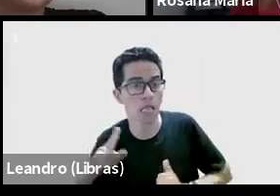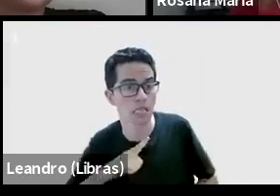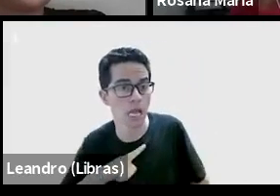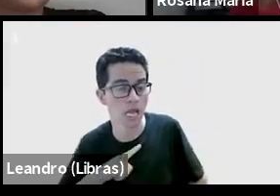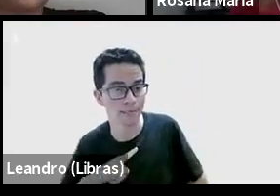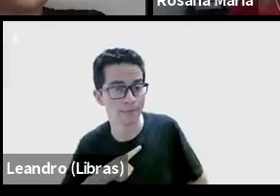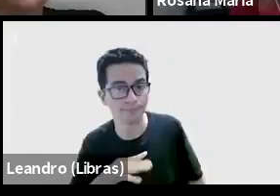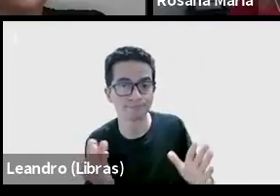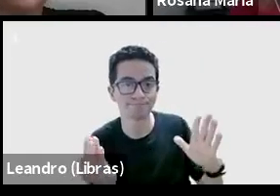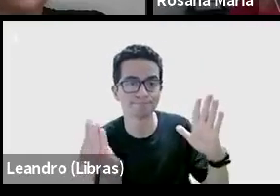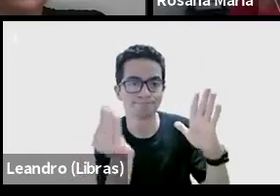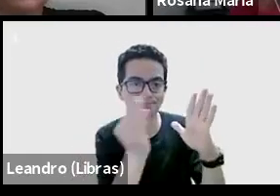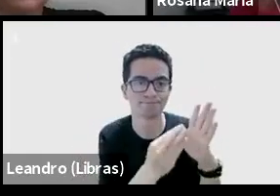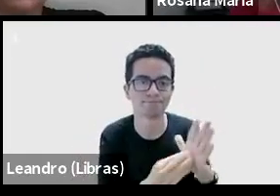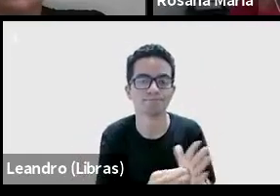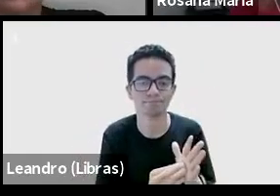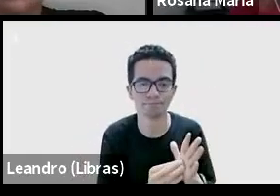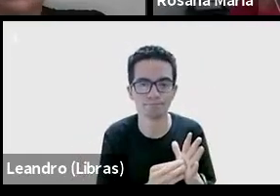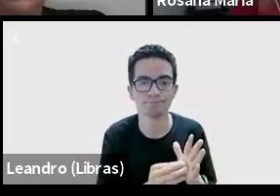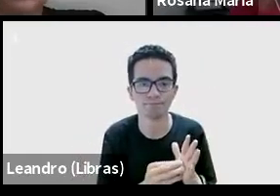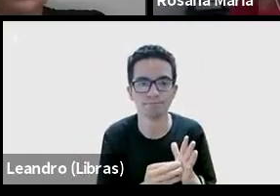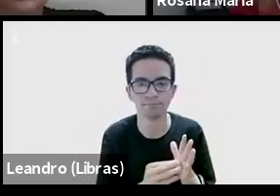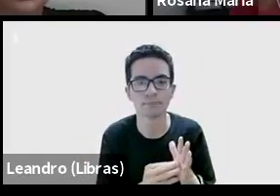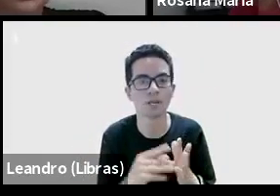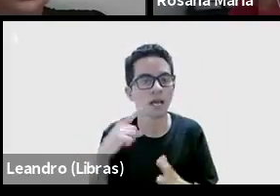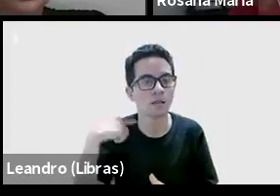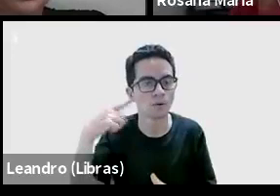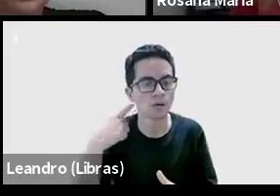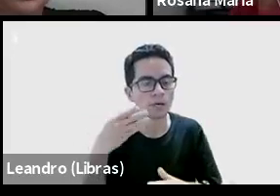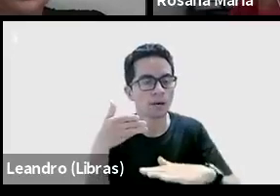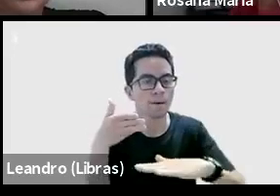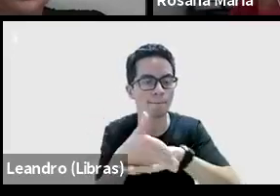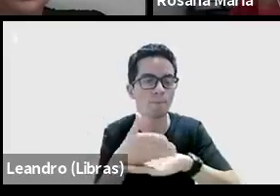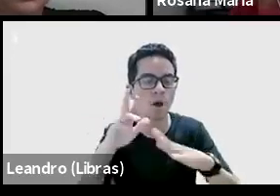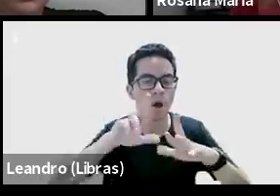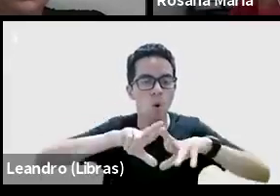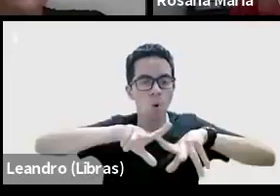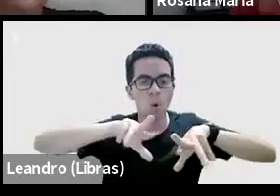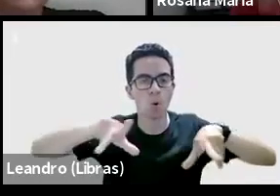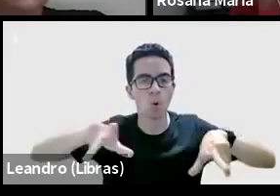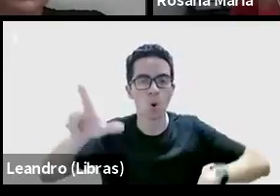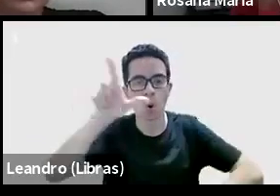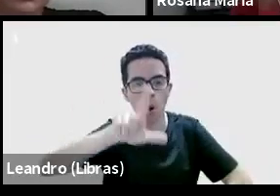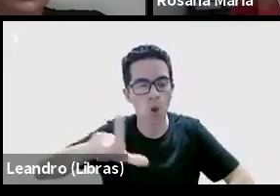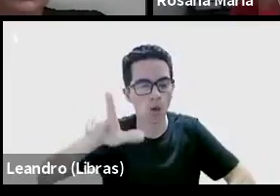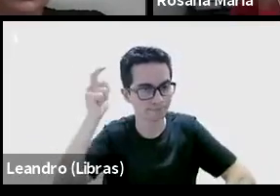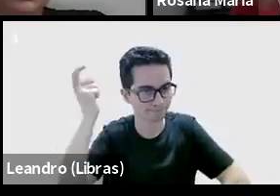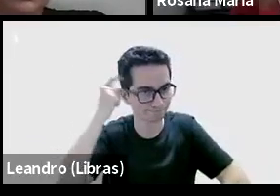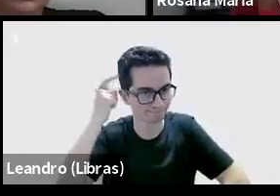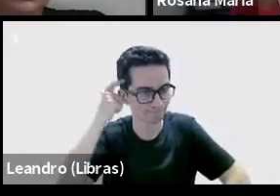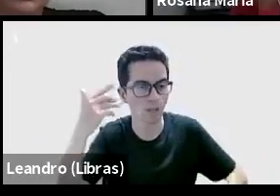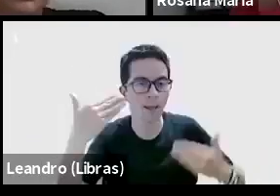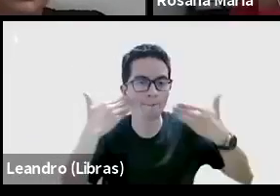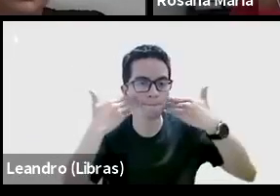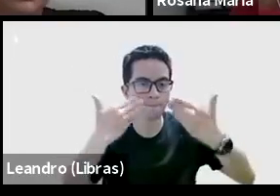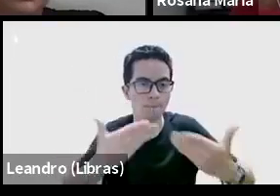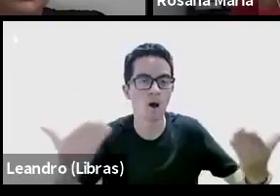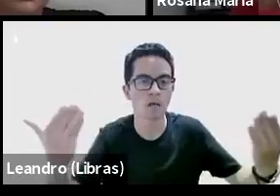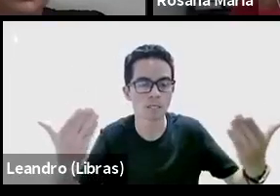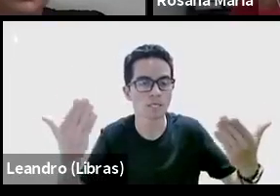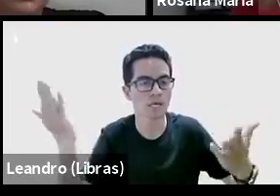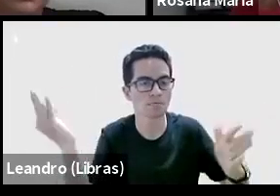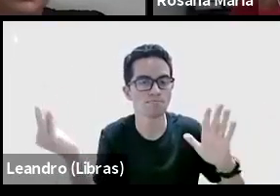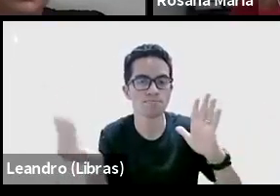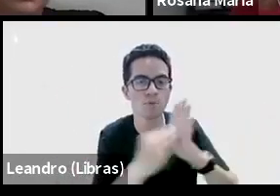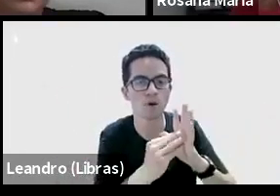né, lá, então, ao advogar por essas coisas, você está, obviamente, mostrando a que veio e qual é o